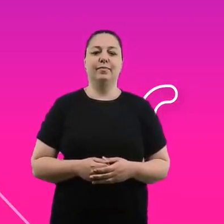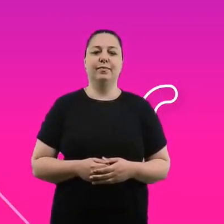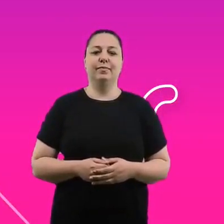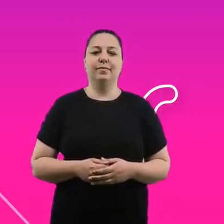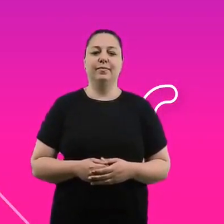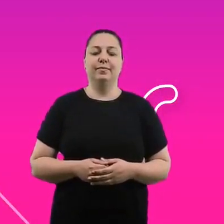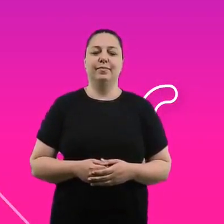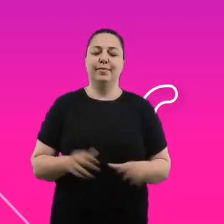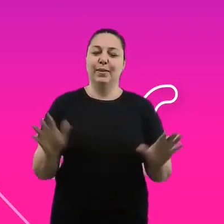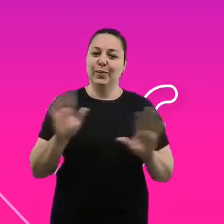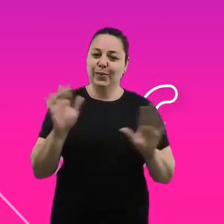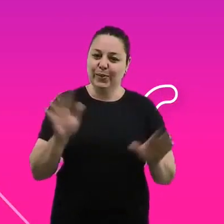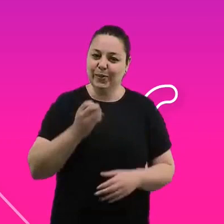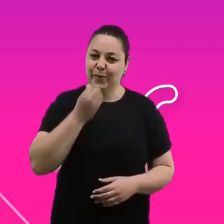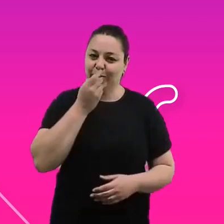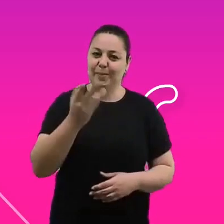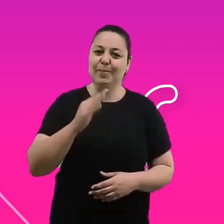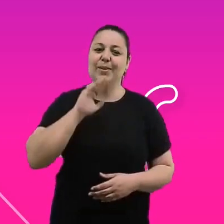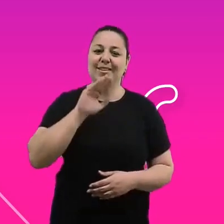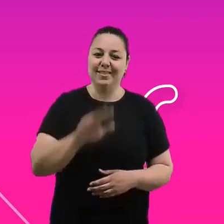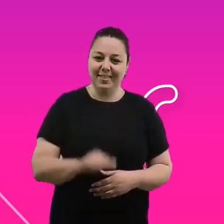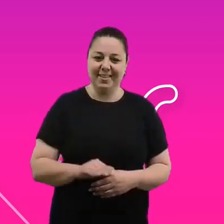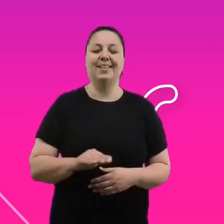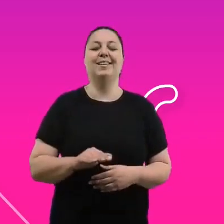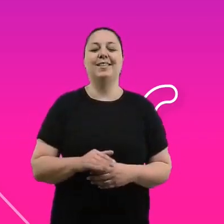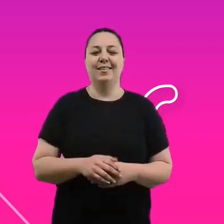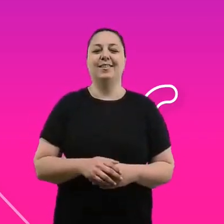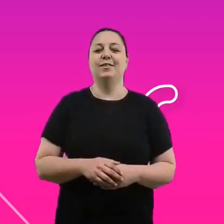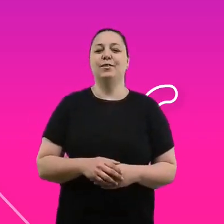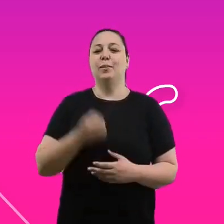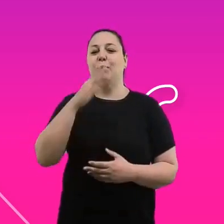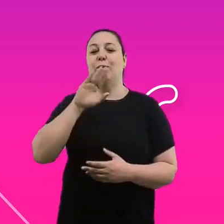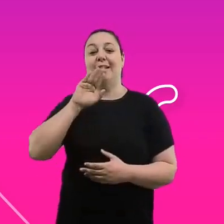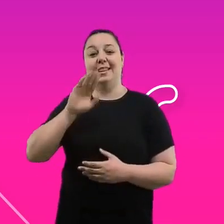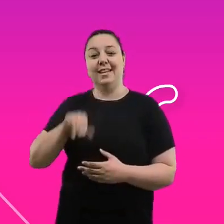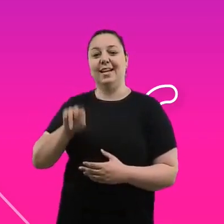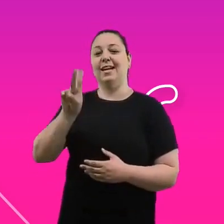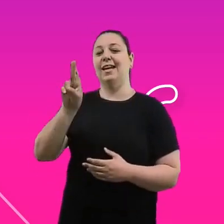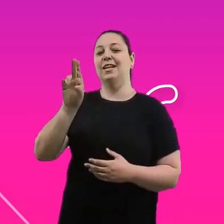Olá, boa tarde. Boa tarde, Rodrigo, meu xará, Fernanda.